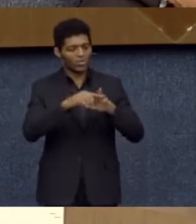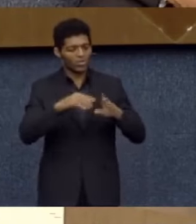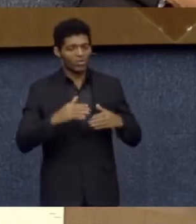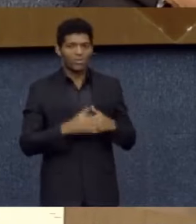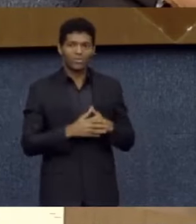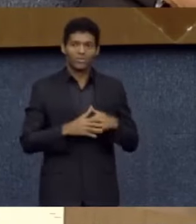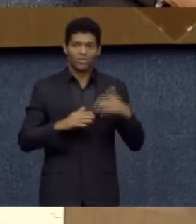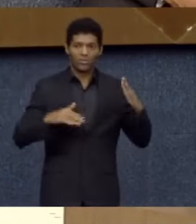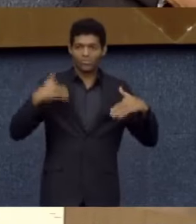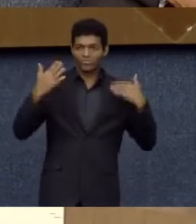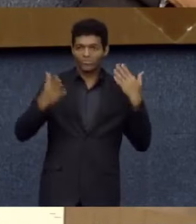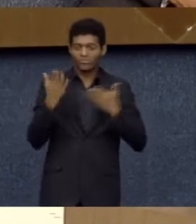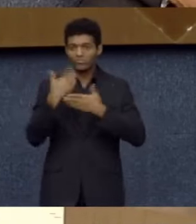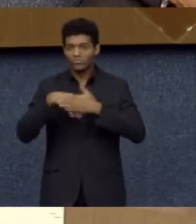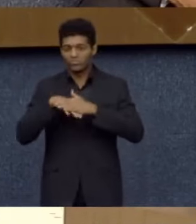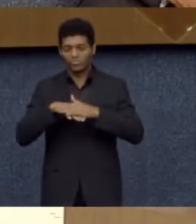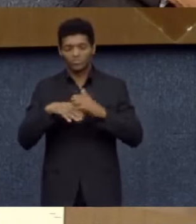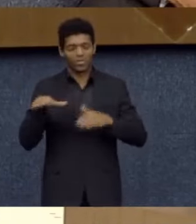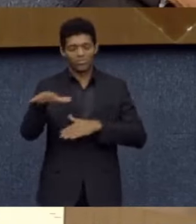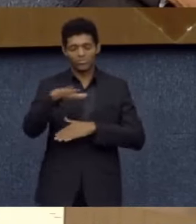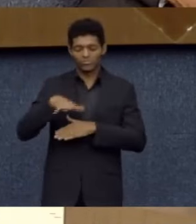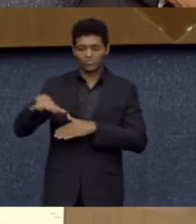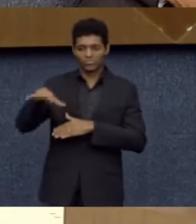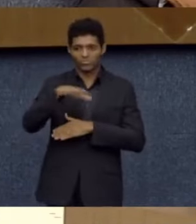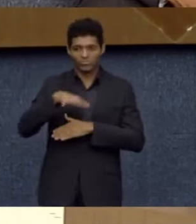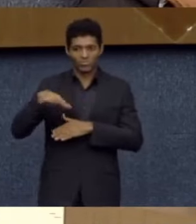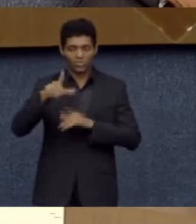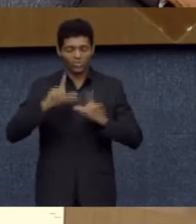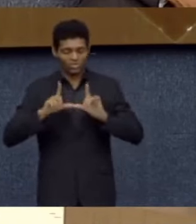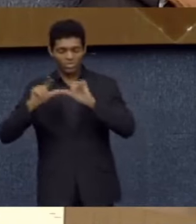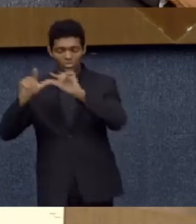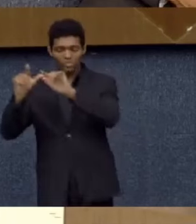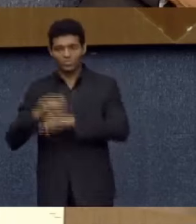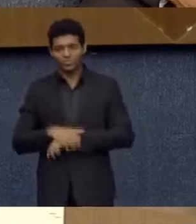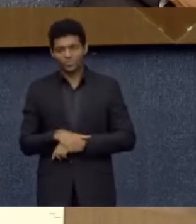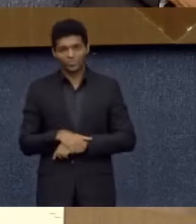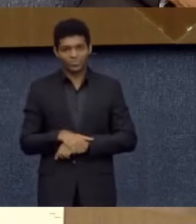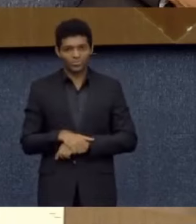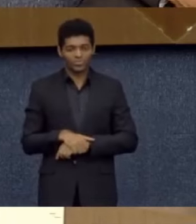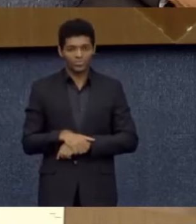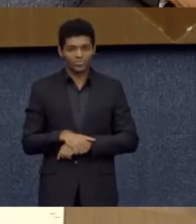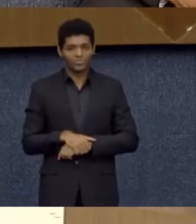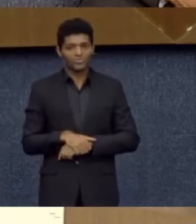turístico. A qualidade dos bailes e eventos de Belo Horizonte tem hoje,